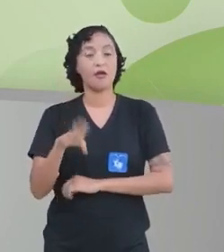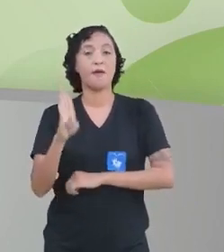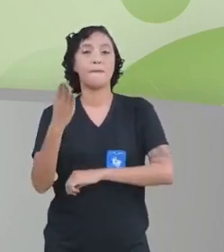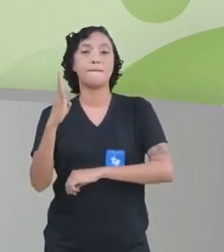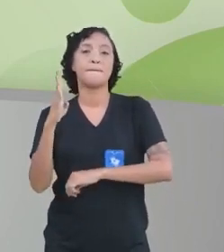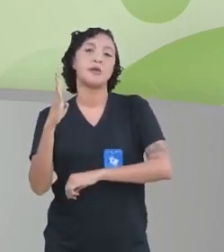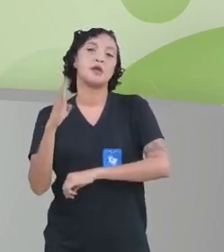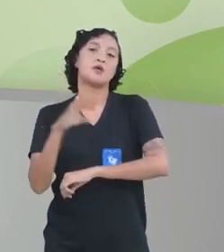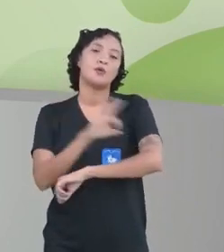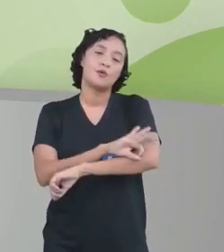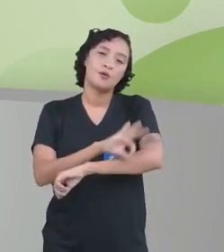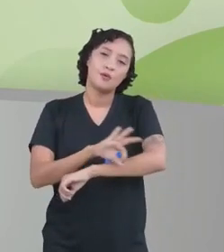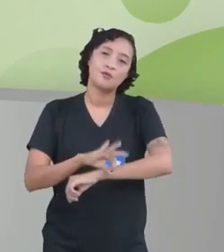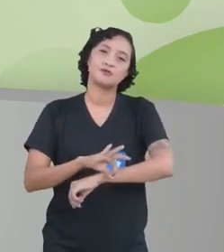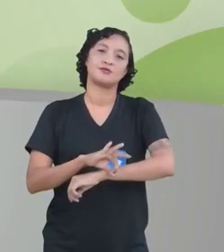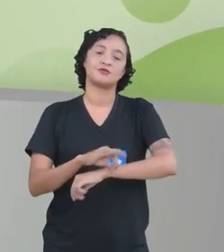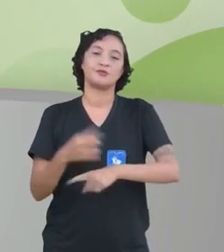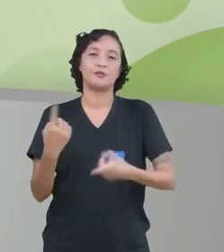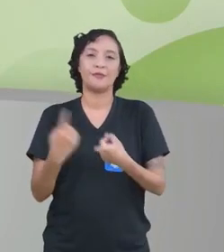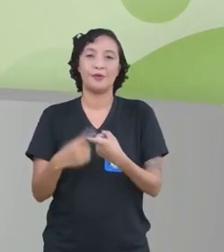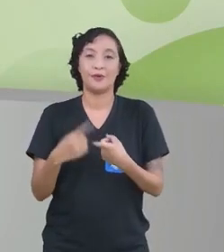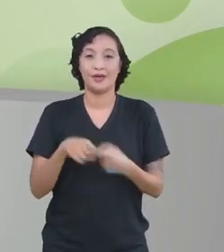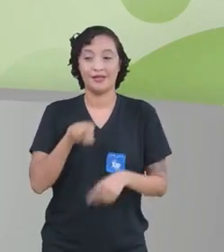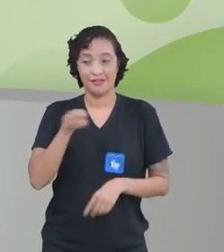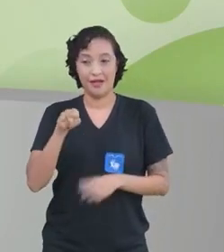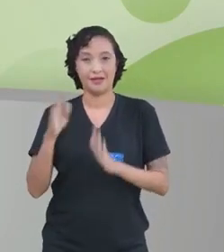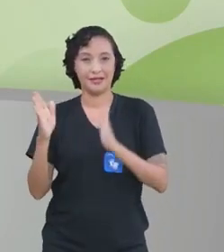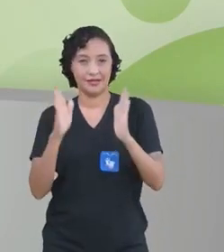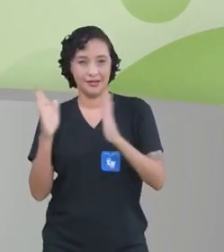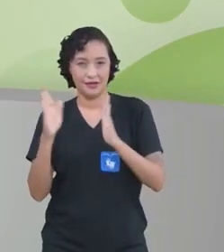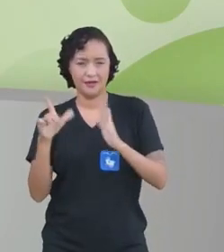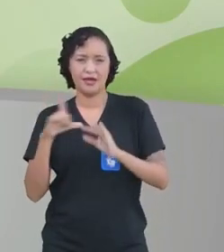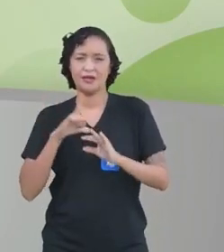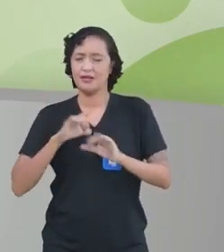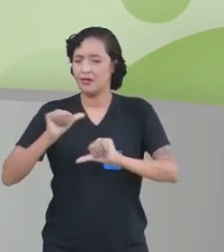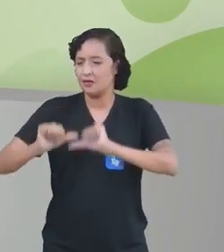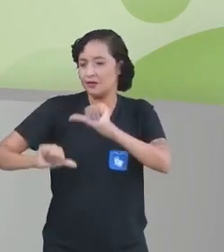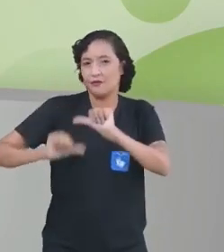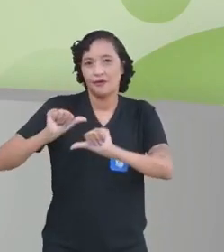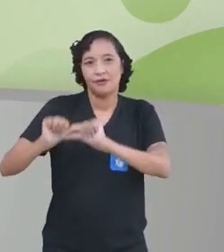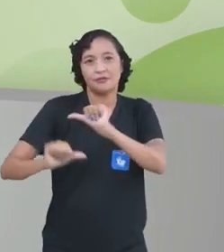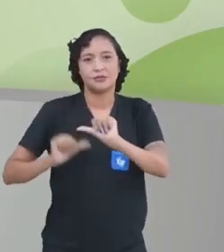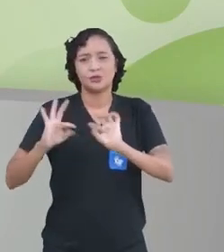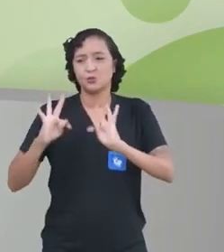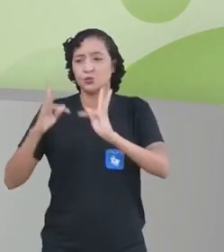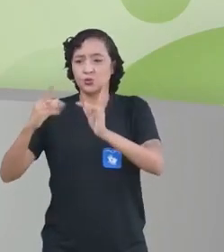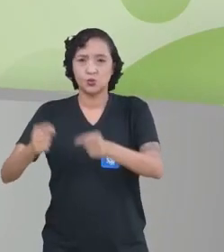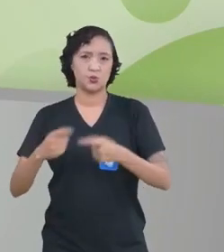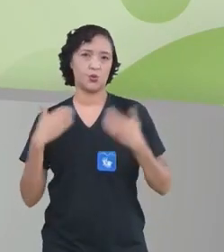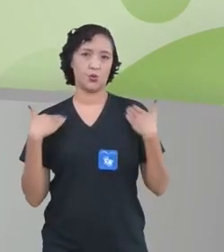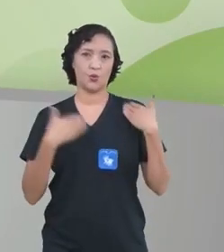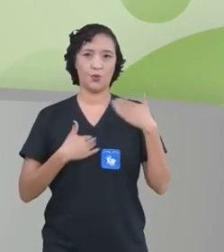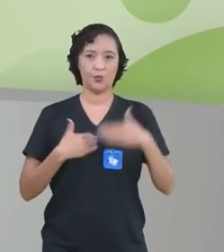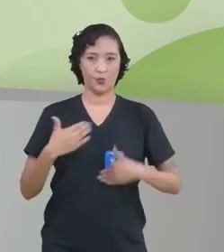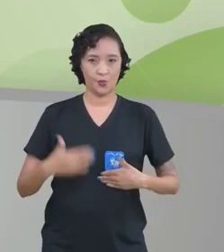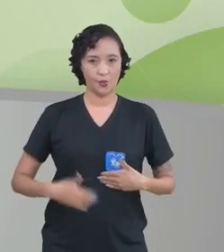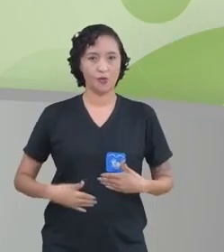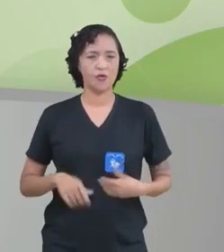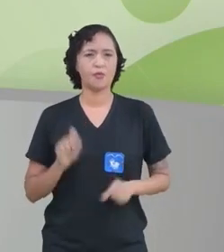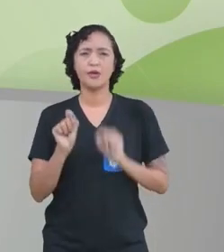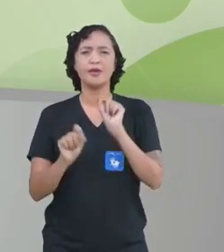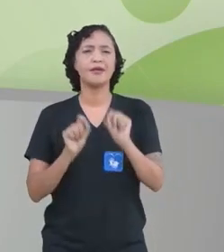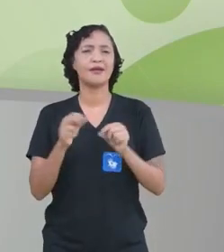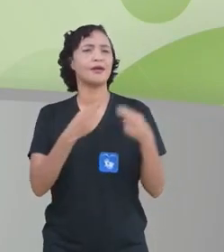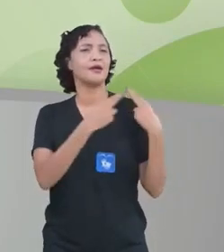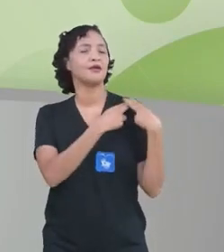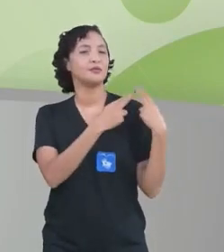quê, professora? Porque é lá que acontece toda a transformação do nosso corpo. E quem comanda tudo isso,